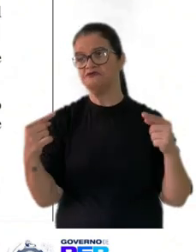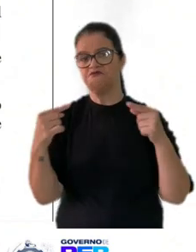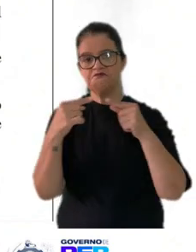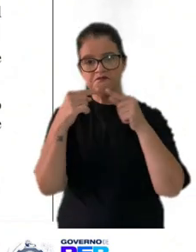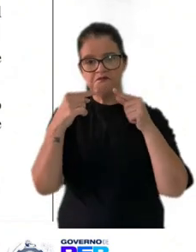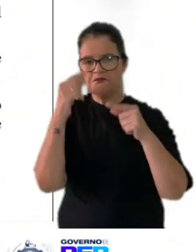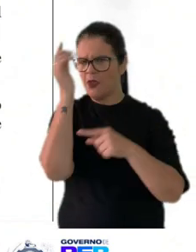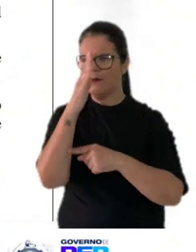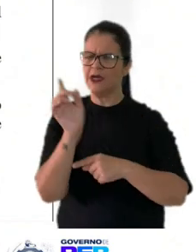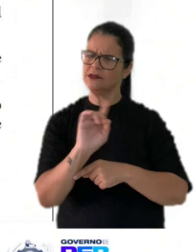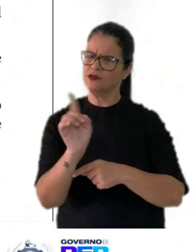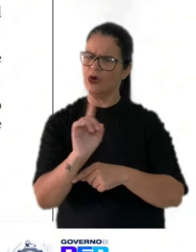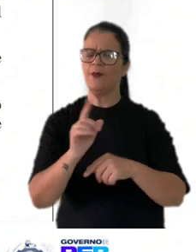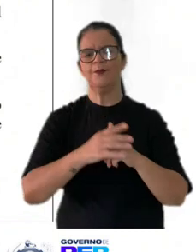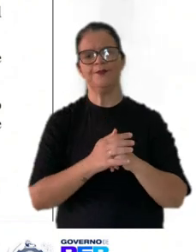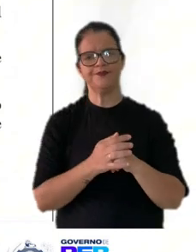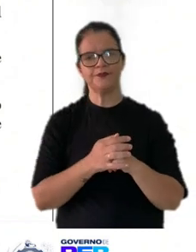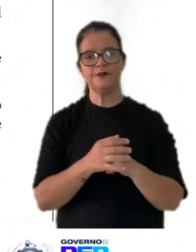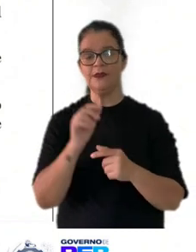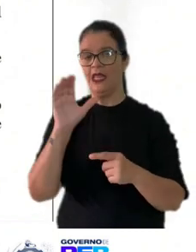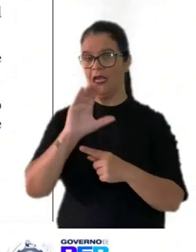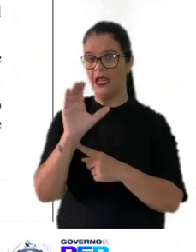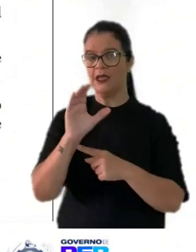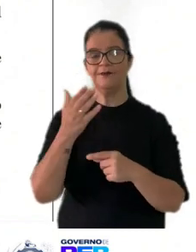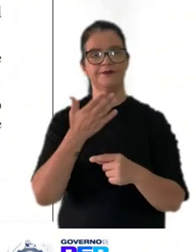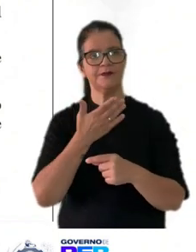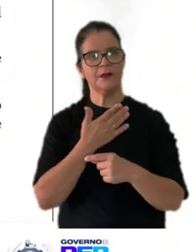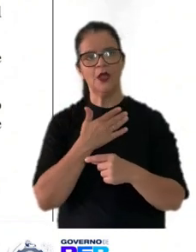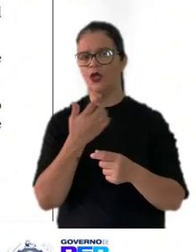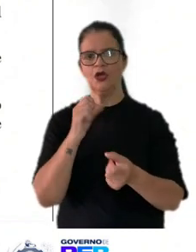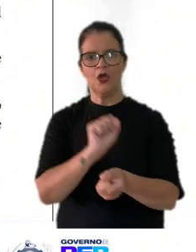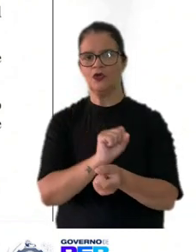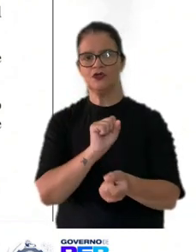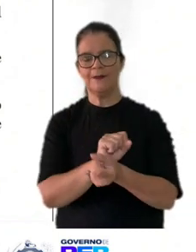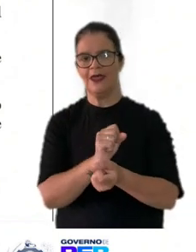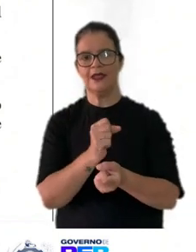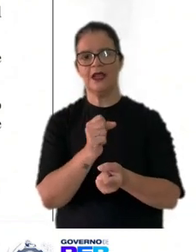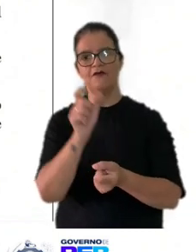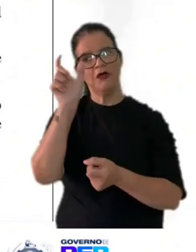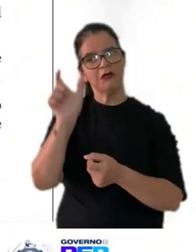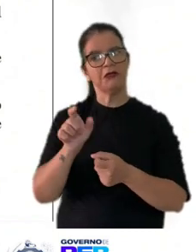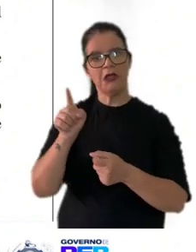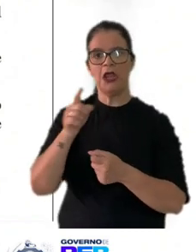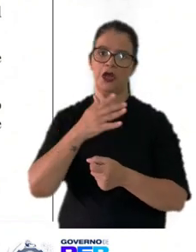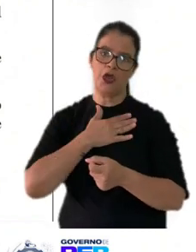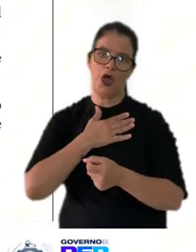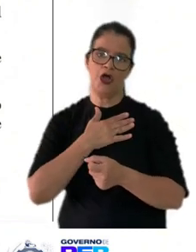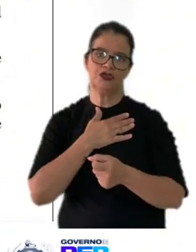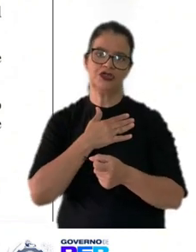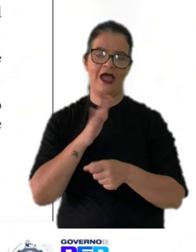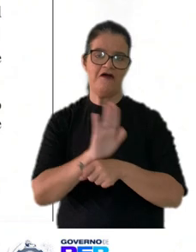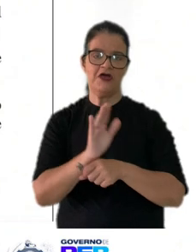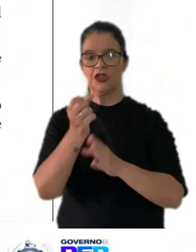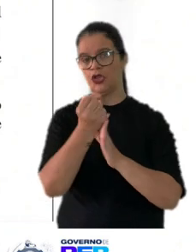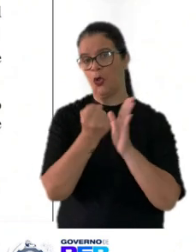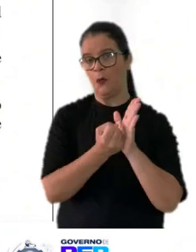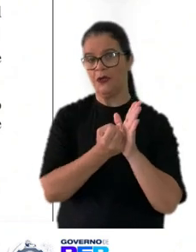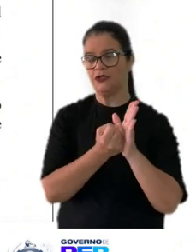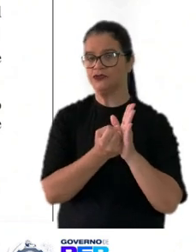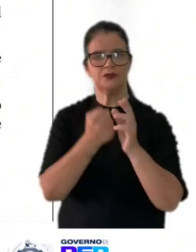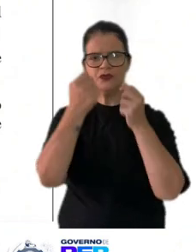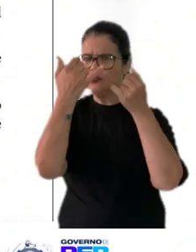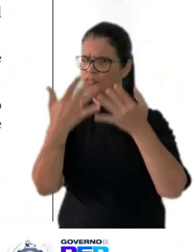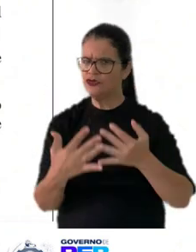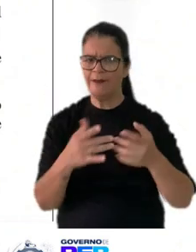esperavam que Curtis gostasse de documentários a gente não sabe isso daí não está na tirinha a tirinha não diz isso para a gente